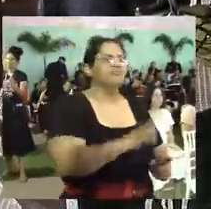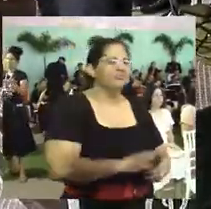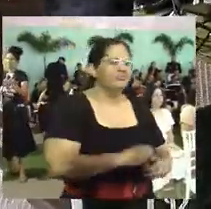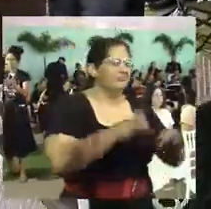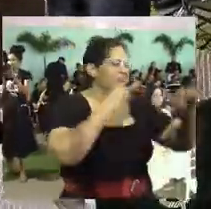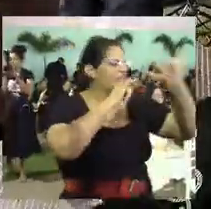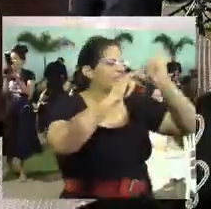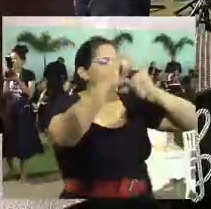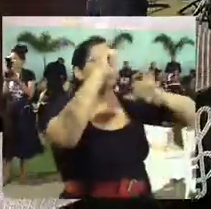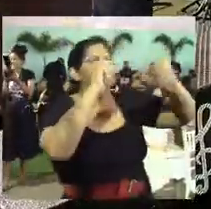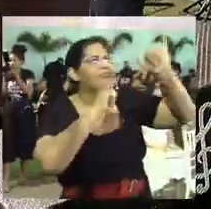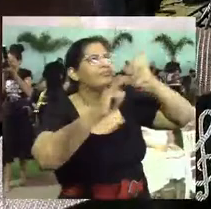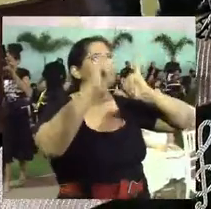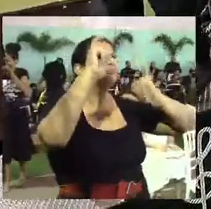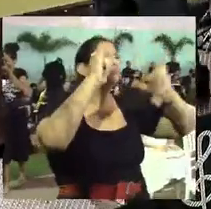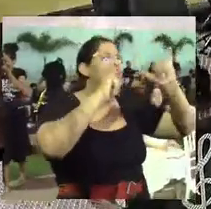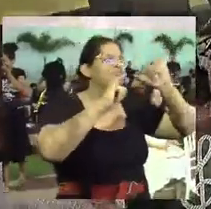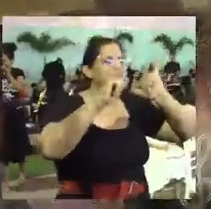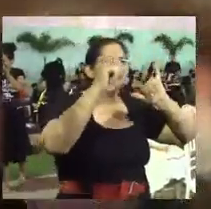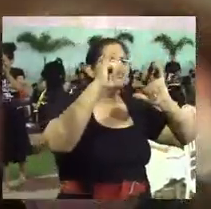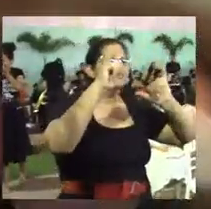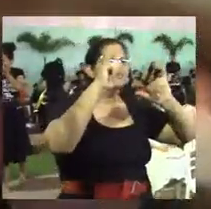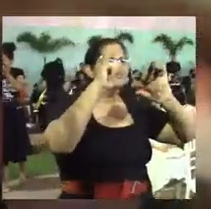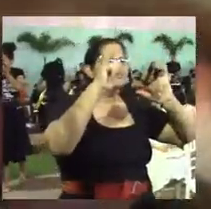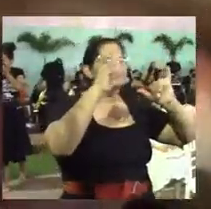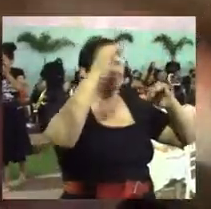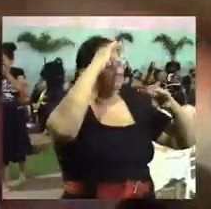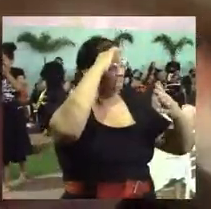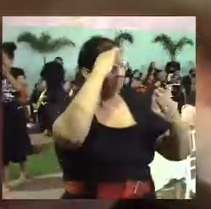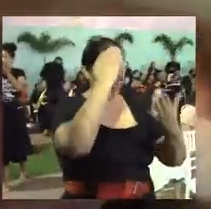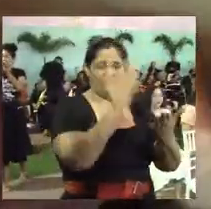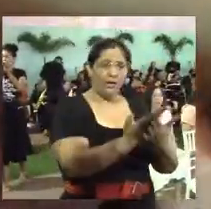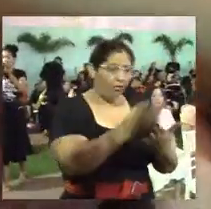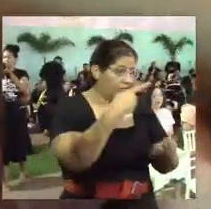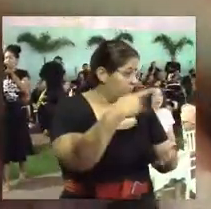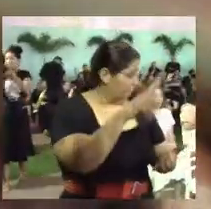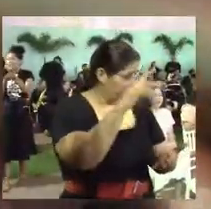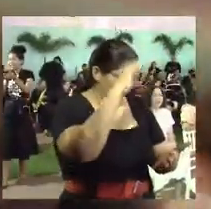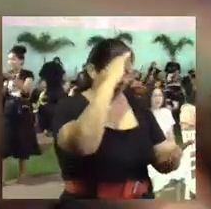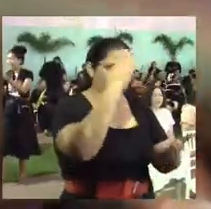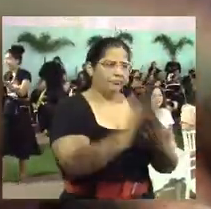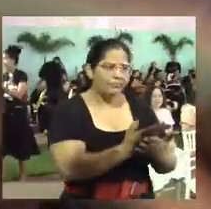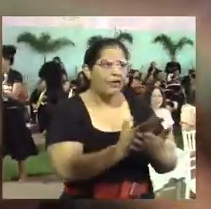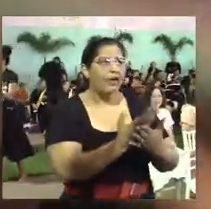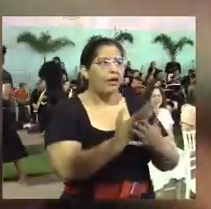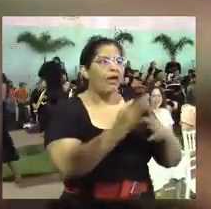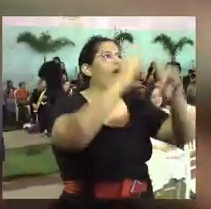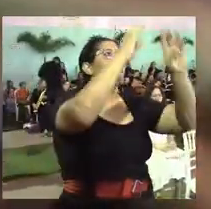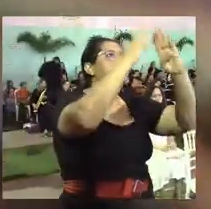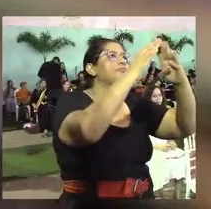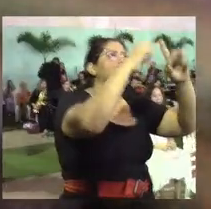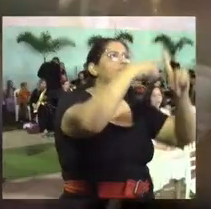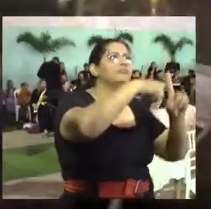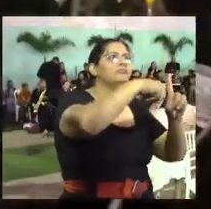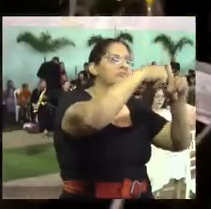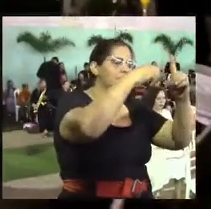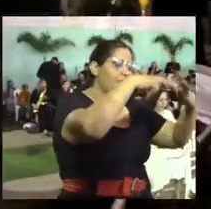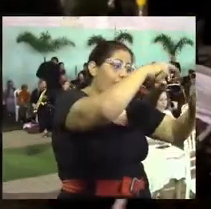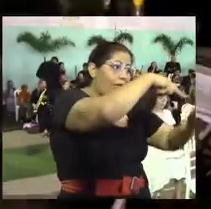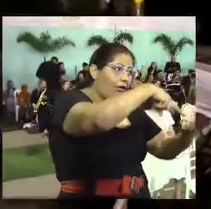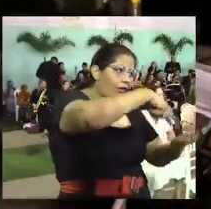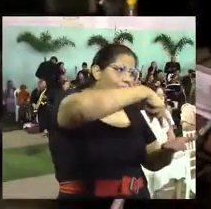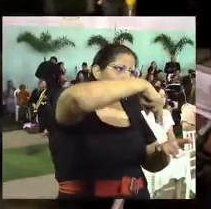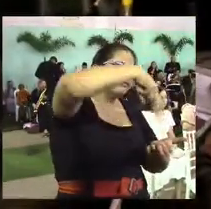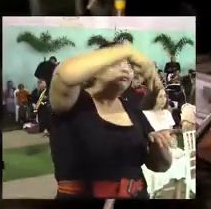a notícia e o mundo não acreditou a igreja subir